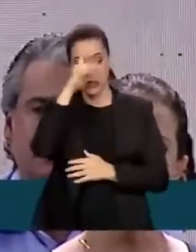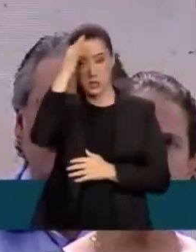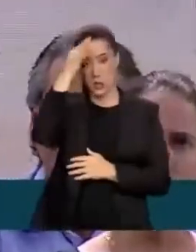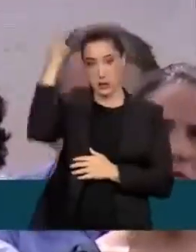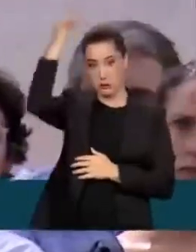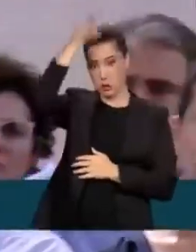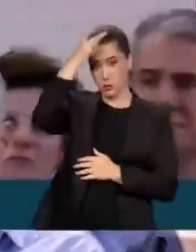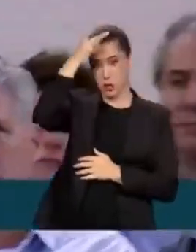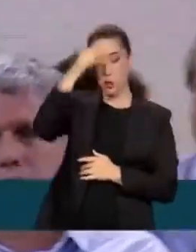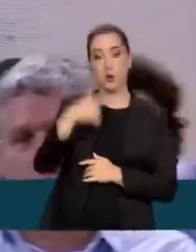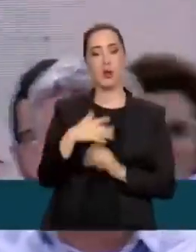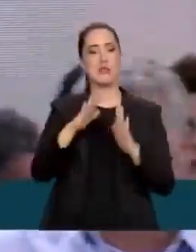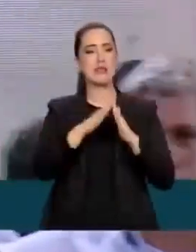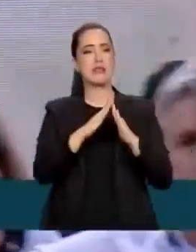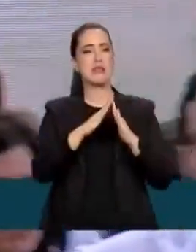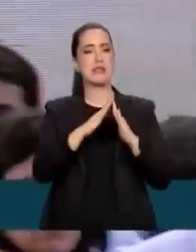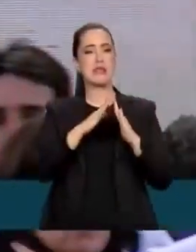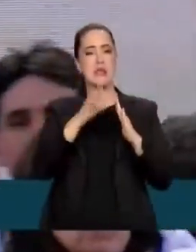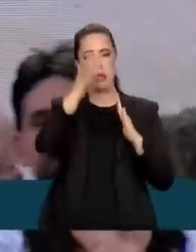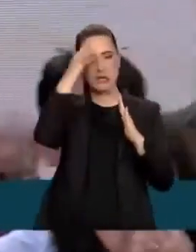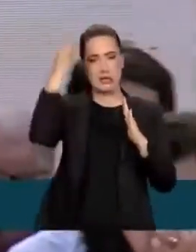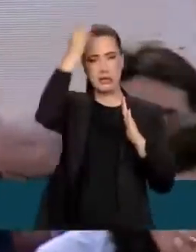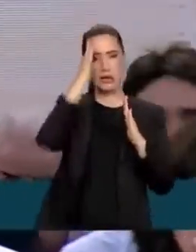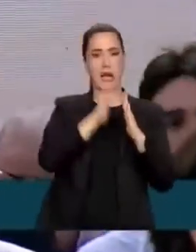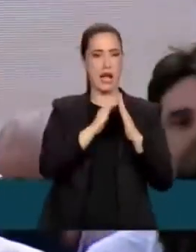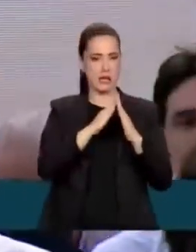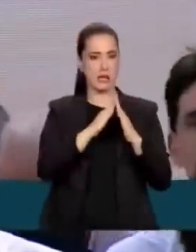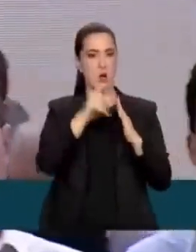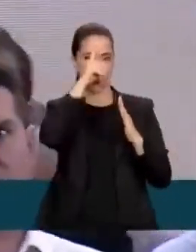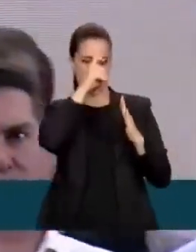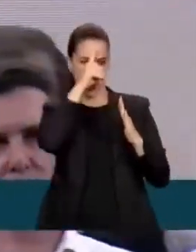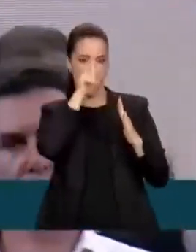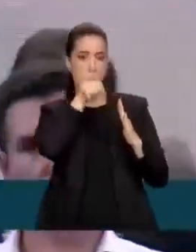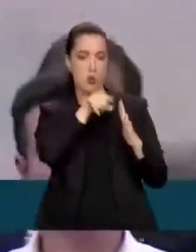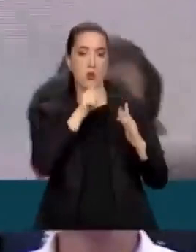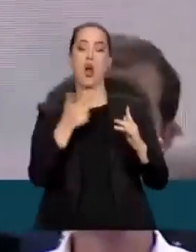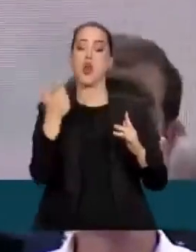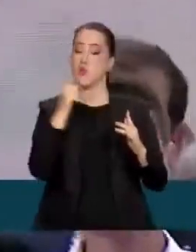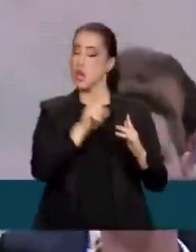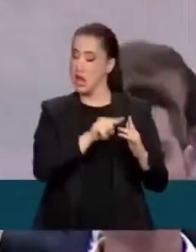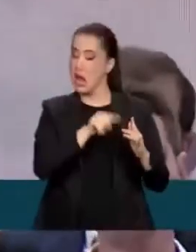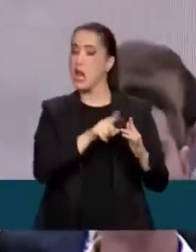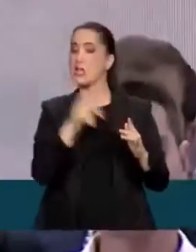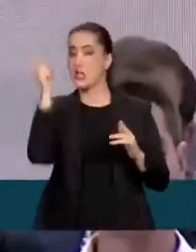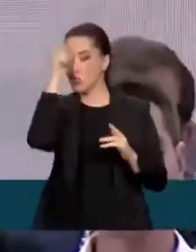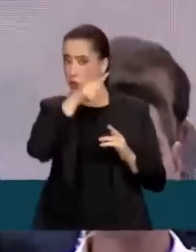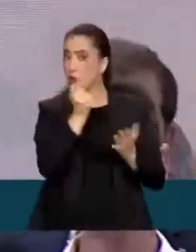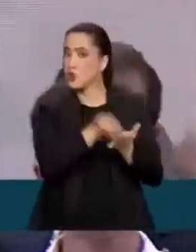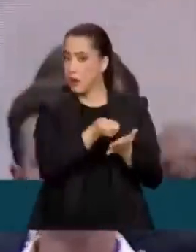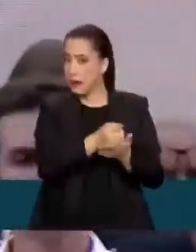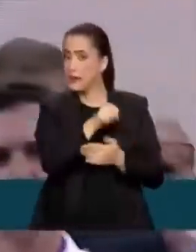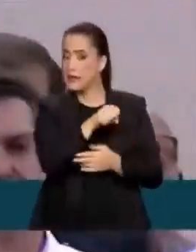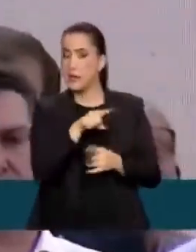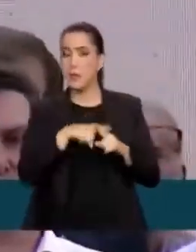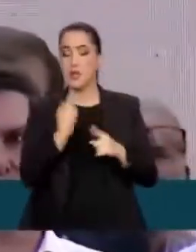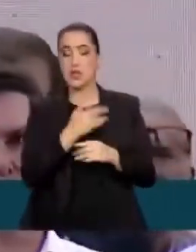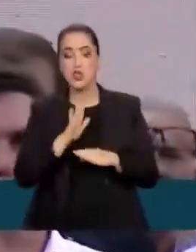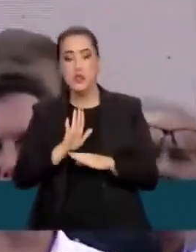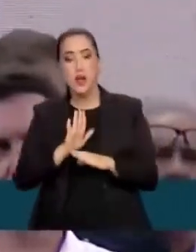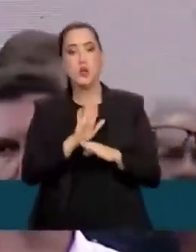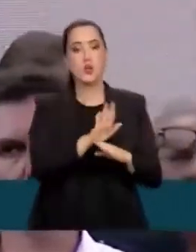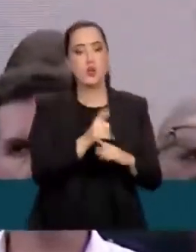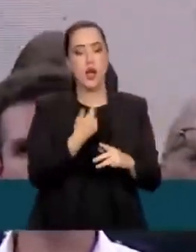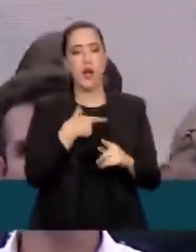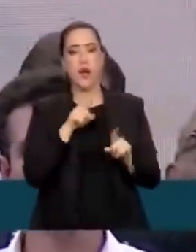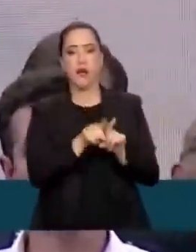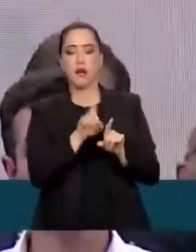Mas para as santas casas deste país não atrapalhar pagar o piso, a gente vai